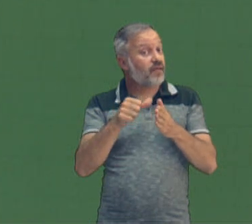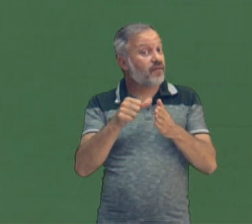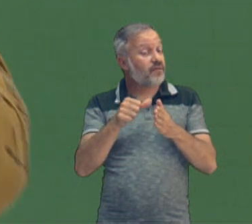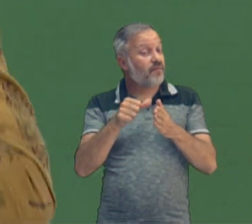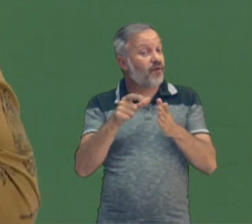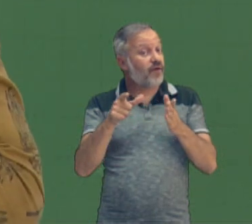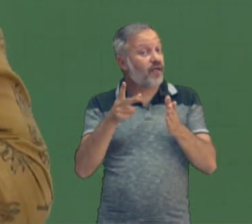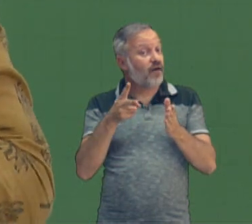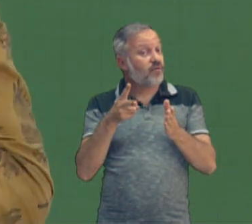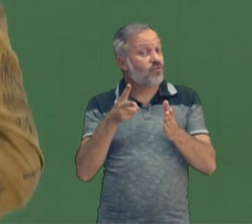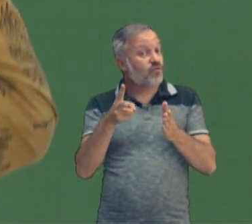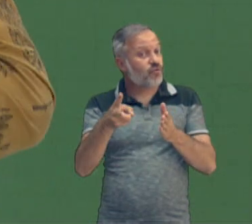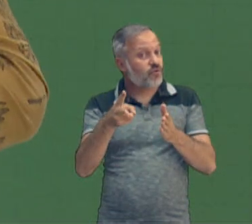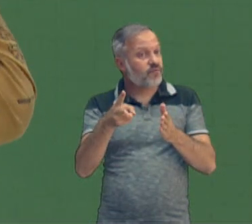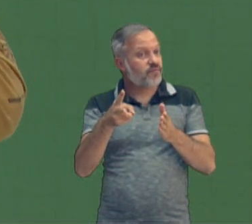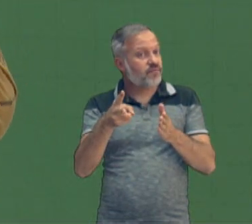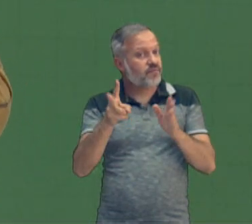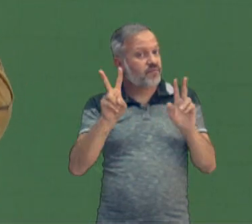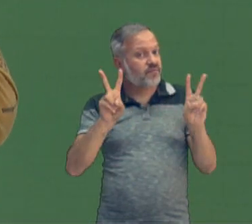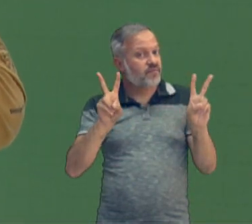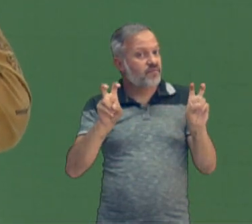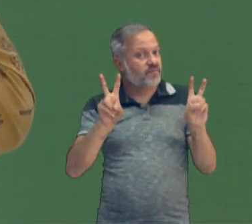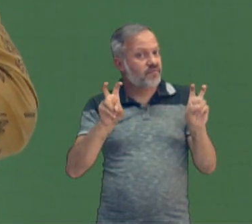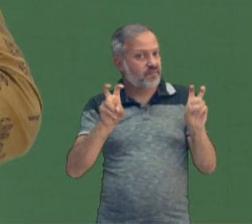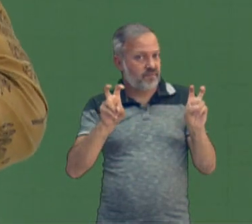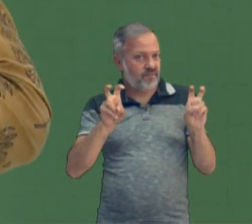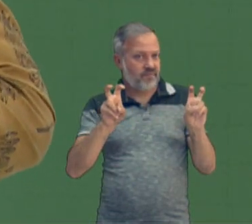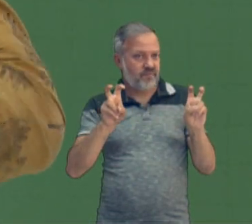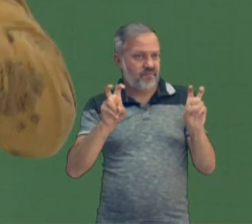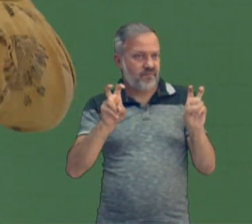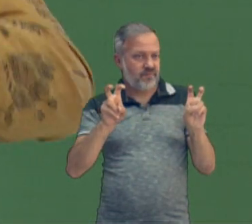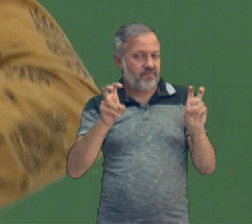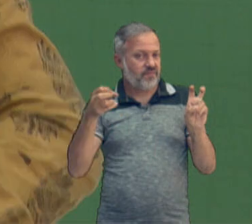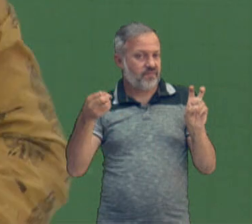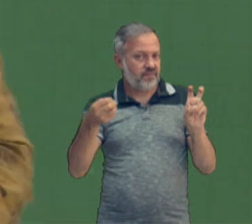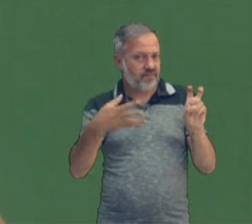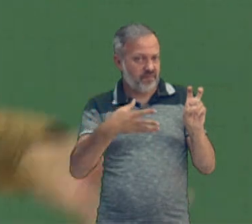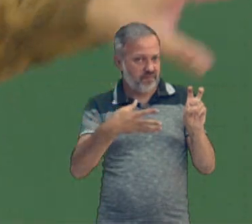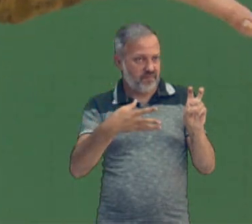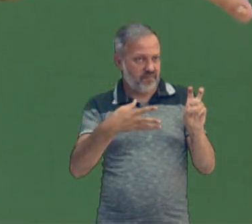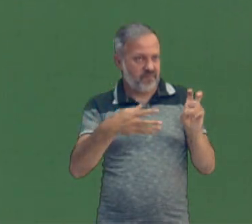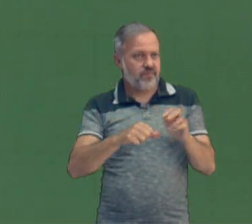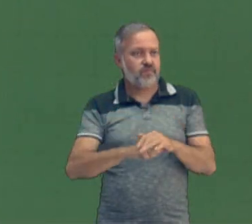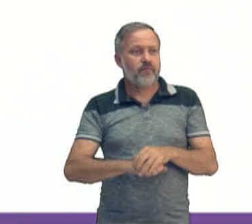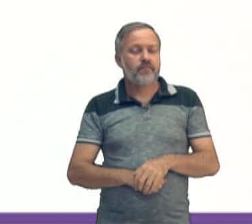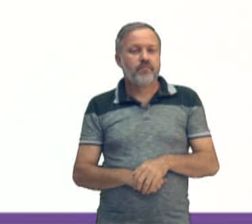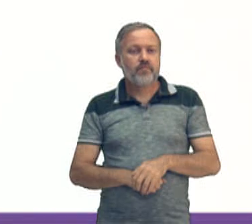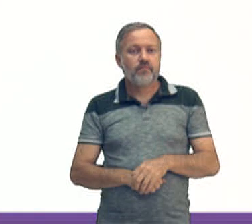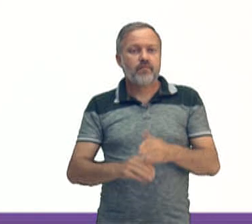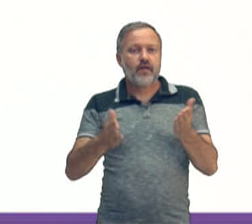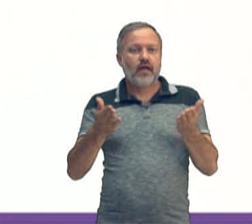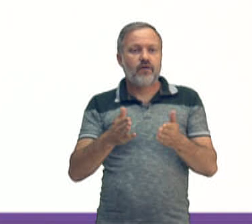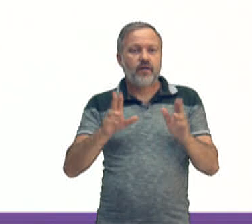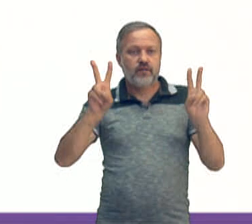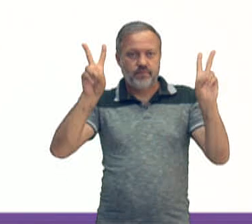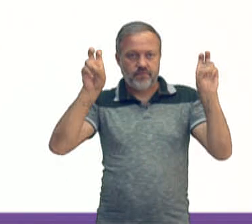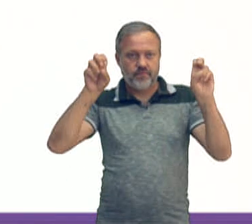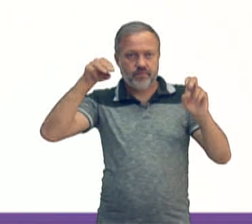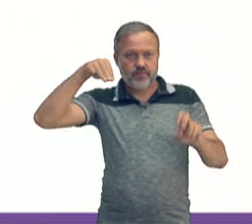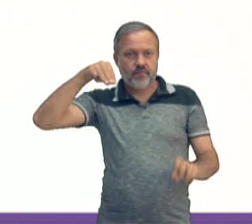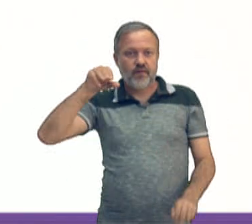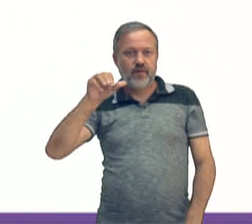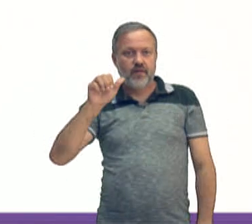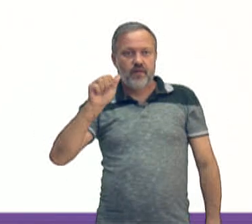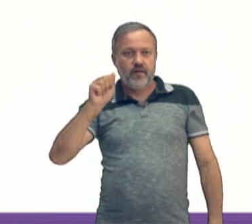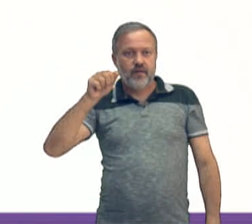com um pouquinho mais de conteúdo. No final, retomamos com mais um quiz para ver o que vocês aprenderam. Bom, mandalas